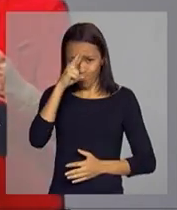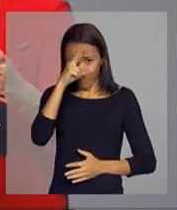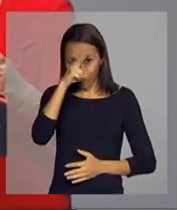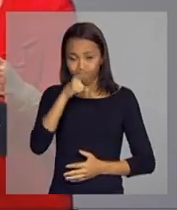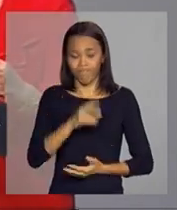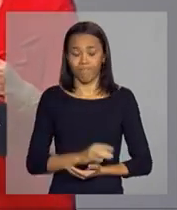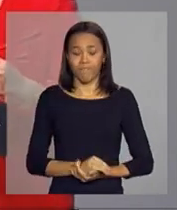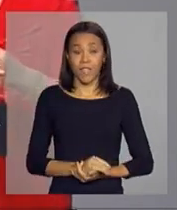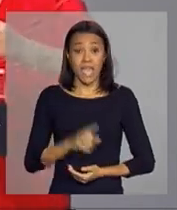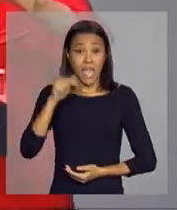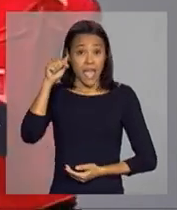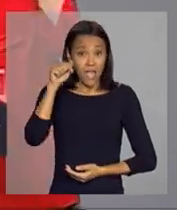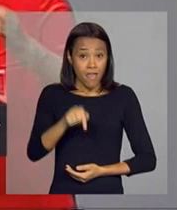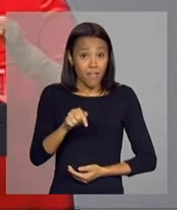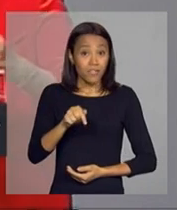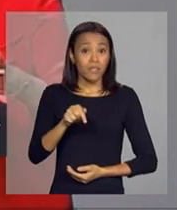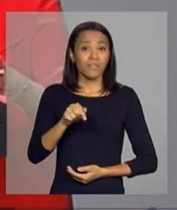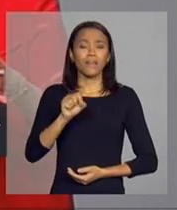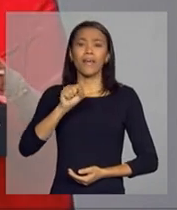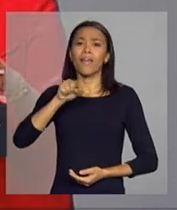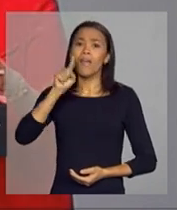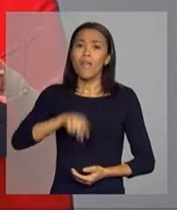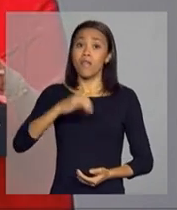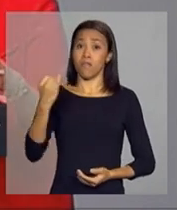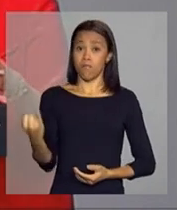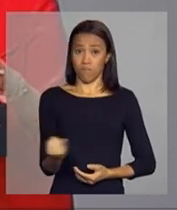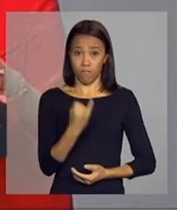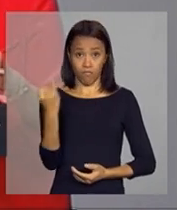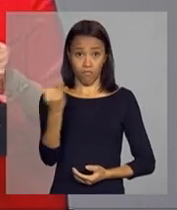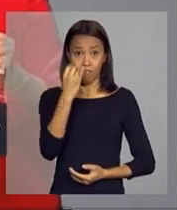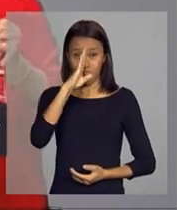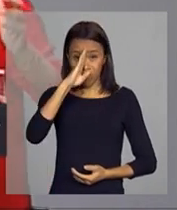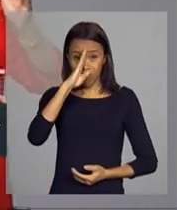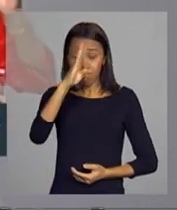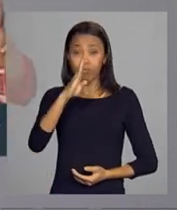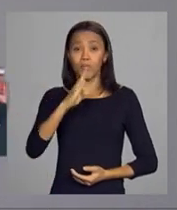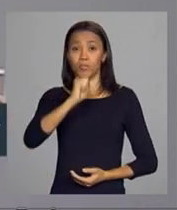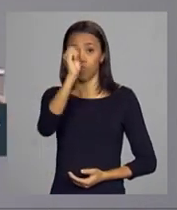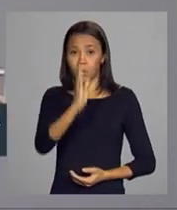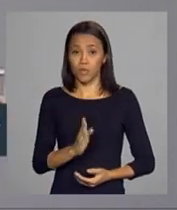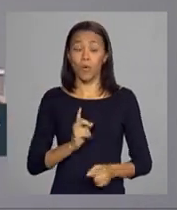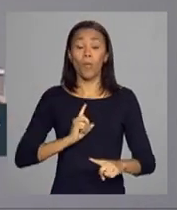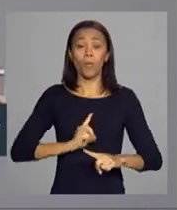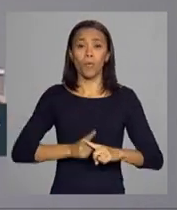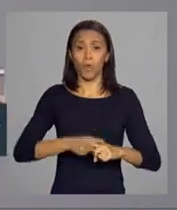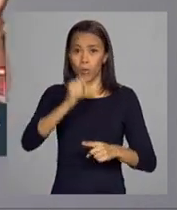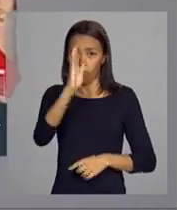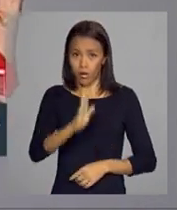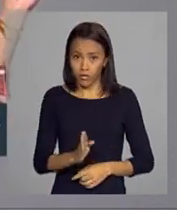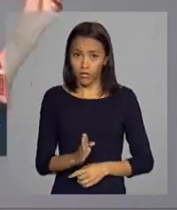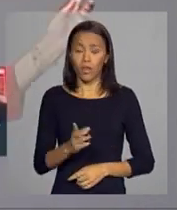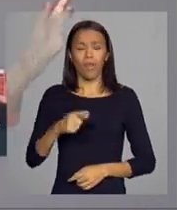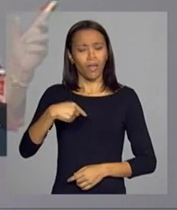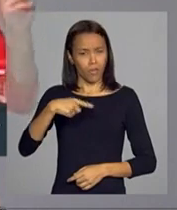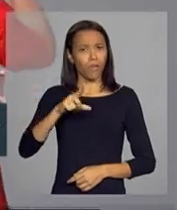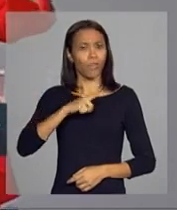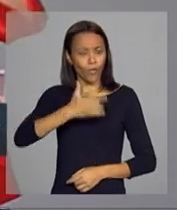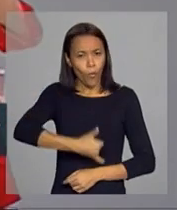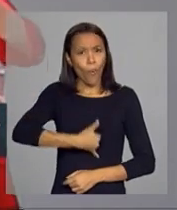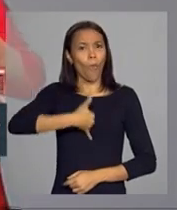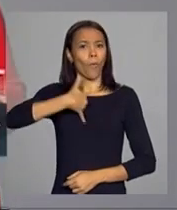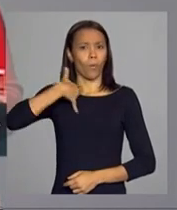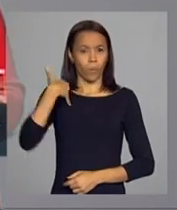Este fato é um fato fundamental para o Brasil, porque o Brasil, e aí eu tenho muito orgulho do que